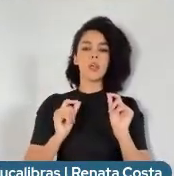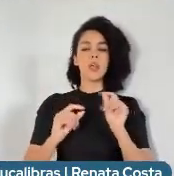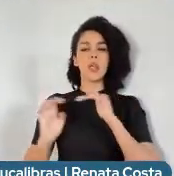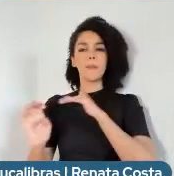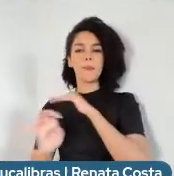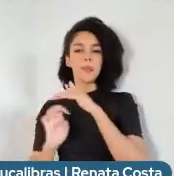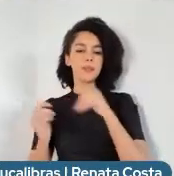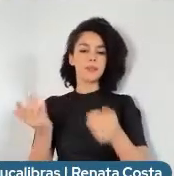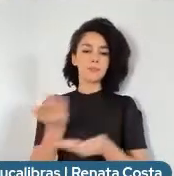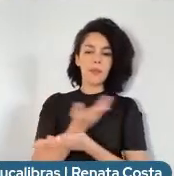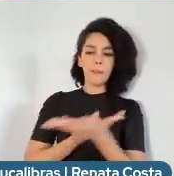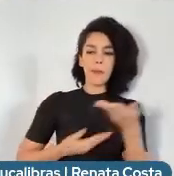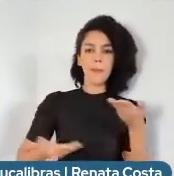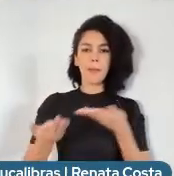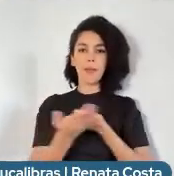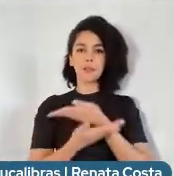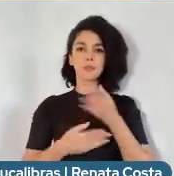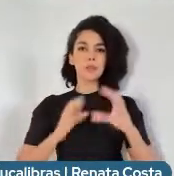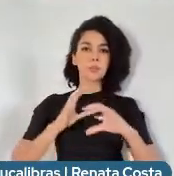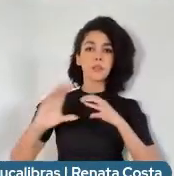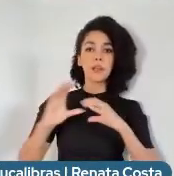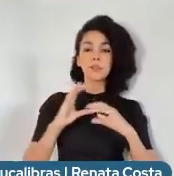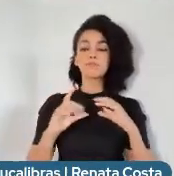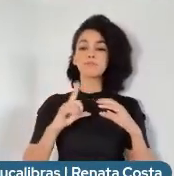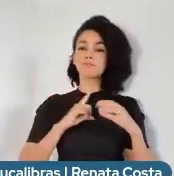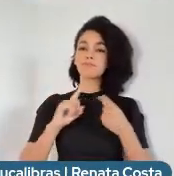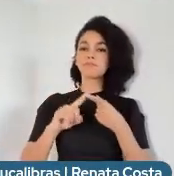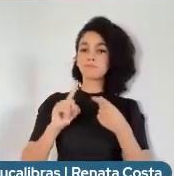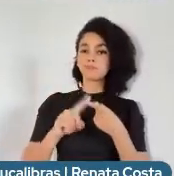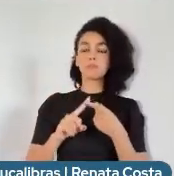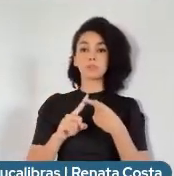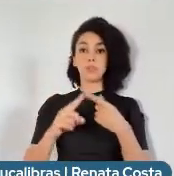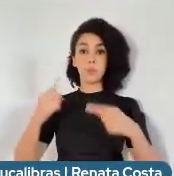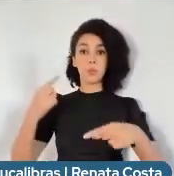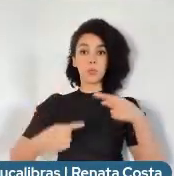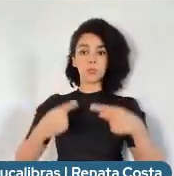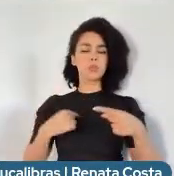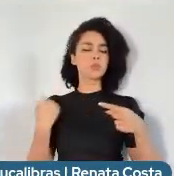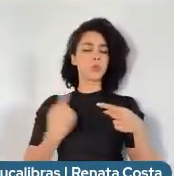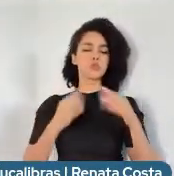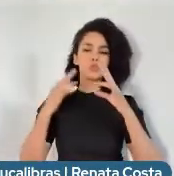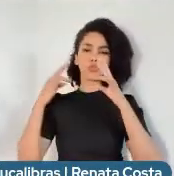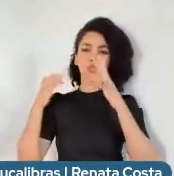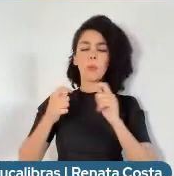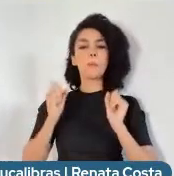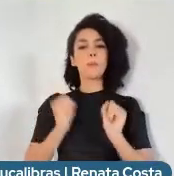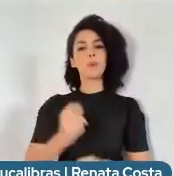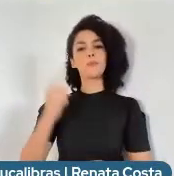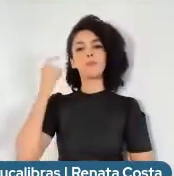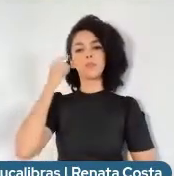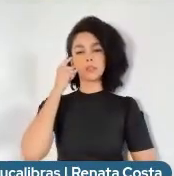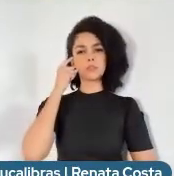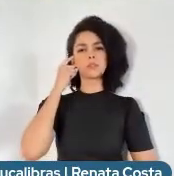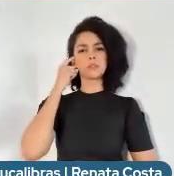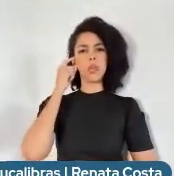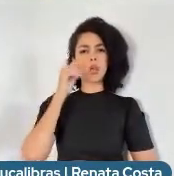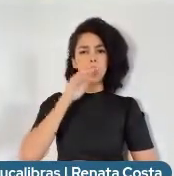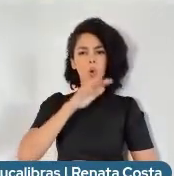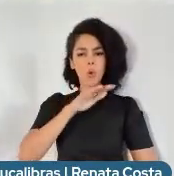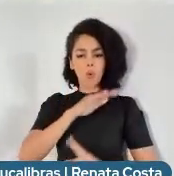empresas, enfim, os agentes políticos, para que todo mundo possa pensar no